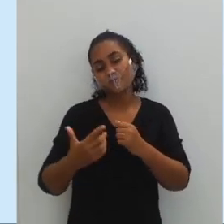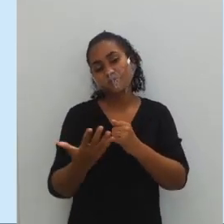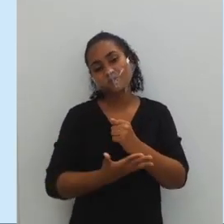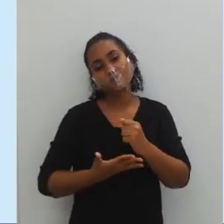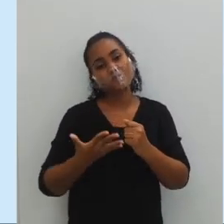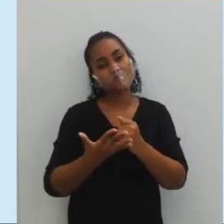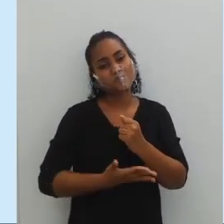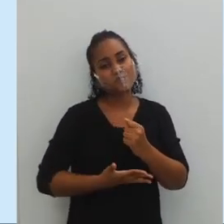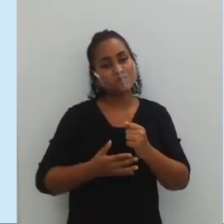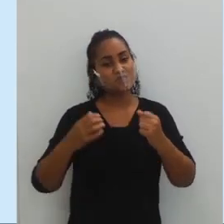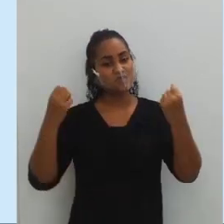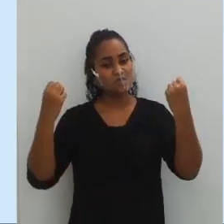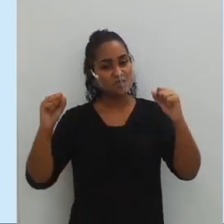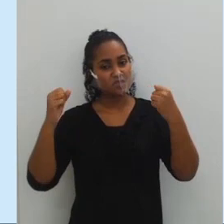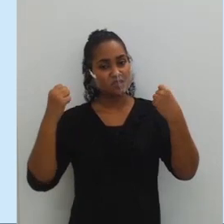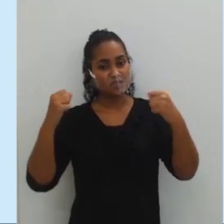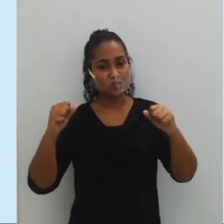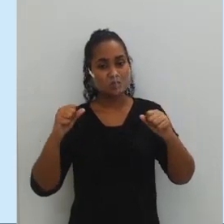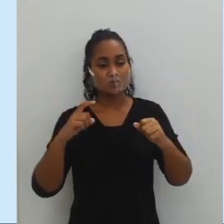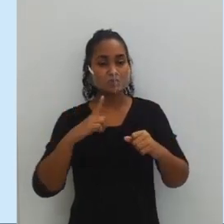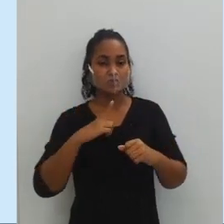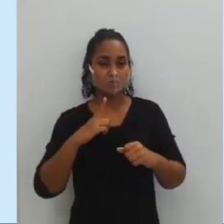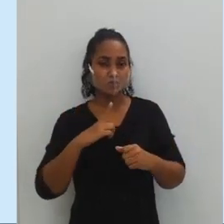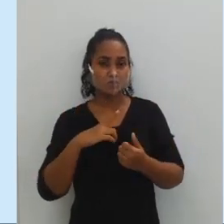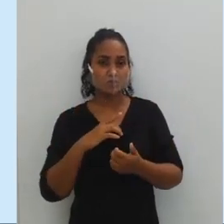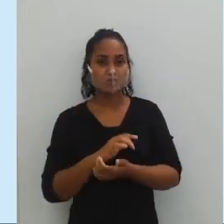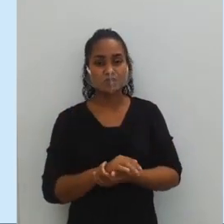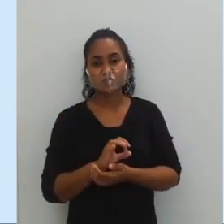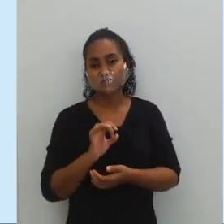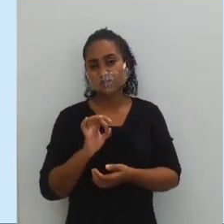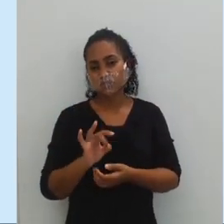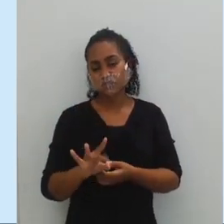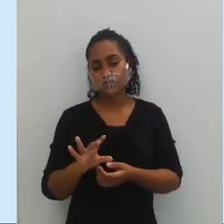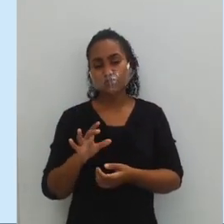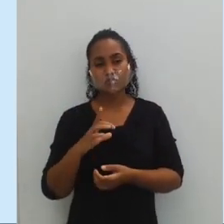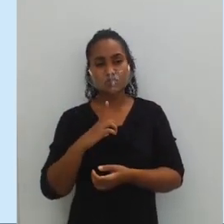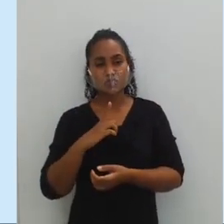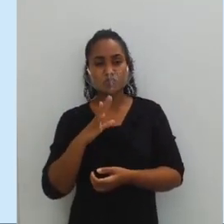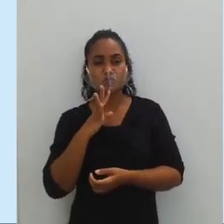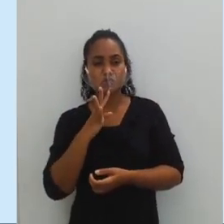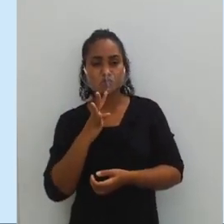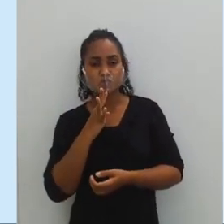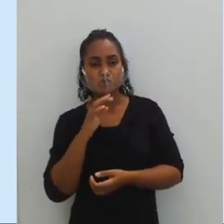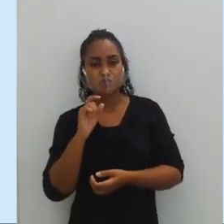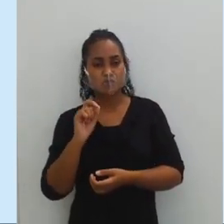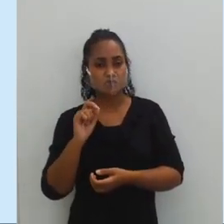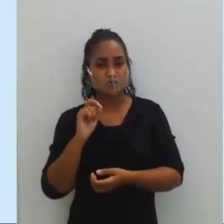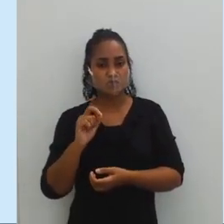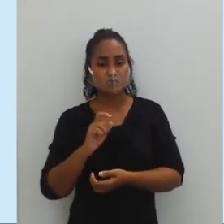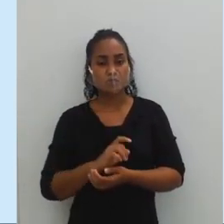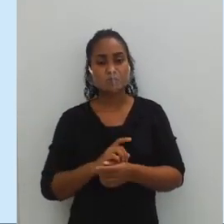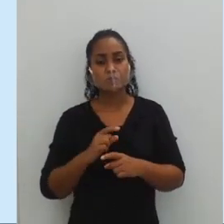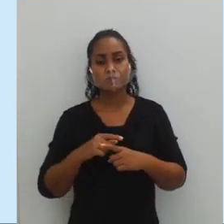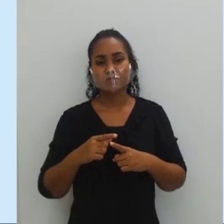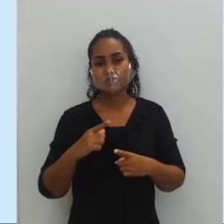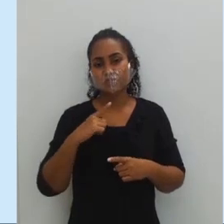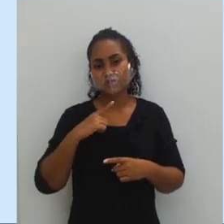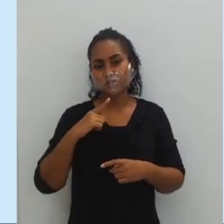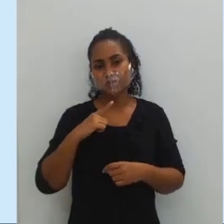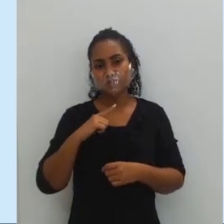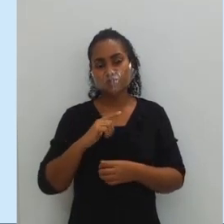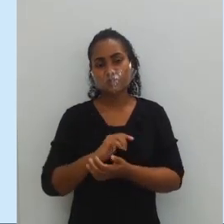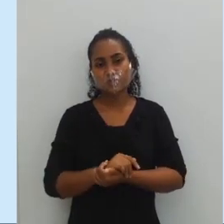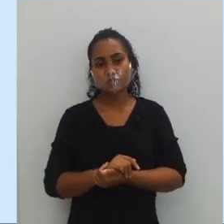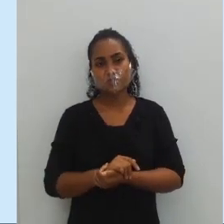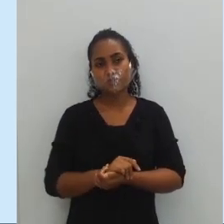fundamental da educação física trabalhar também isso com vocês. Não só especificamente conhecer o que é a capoeira, mas